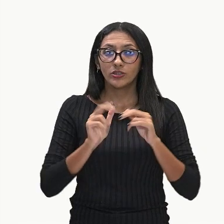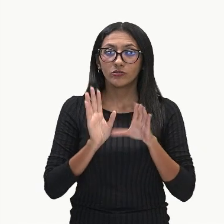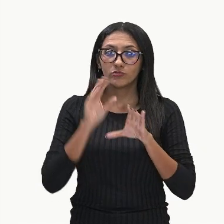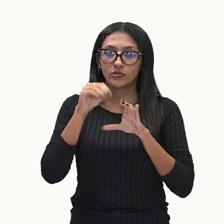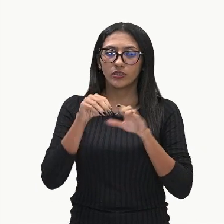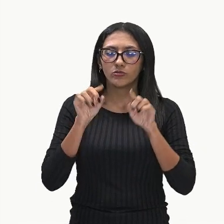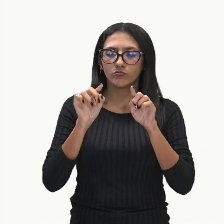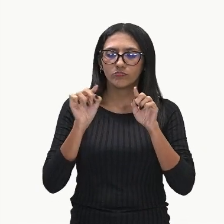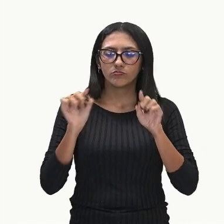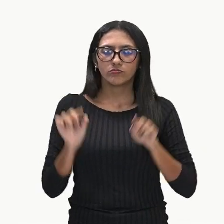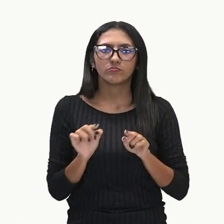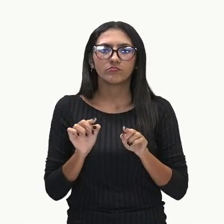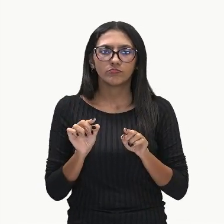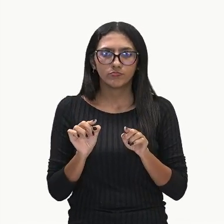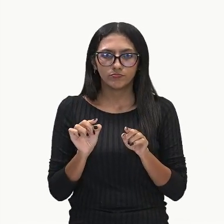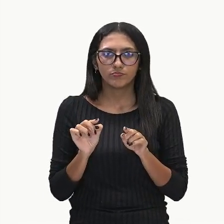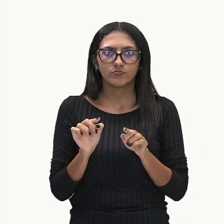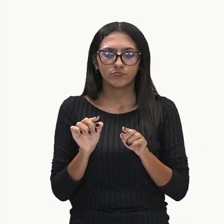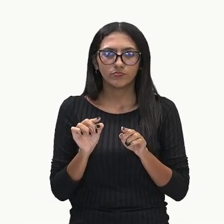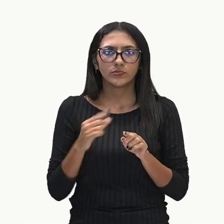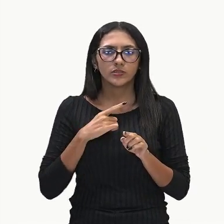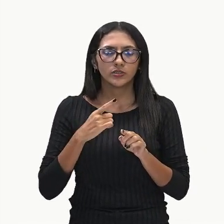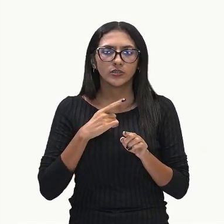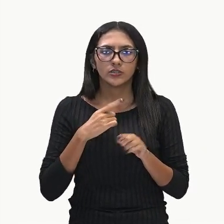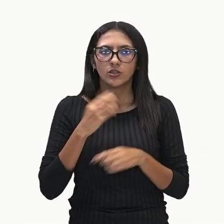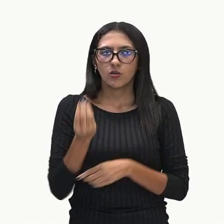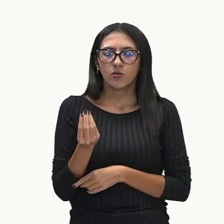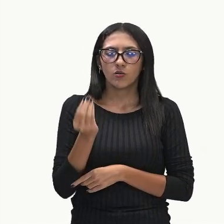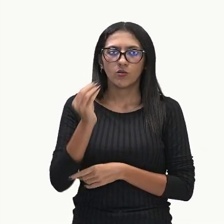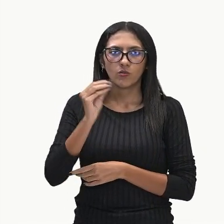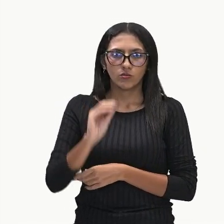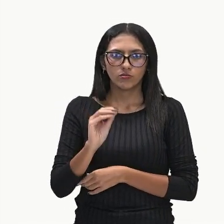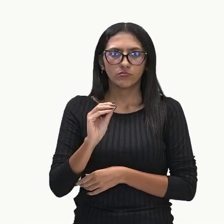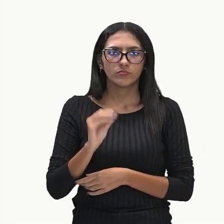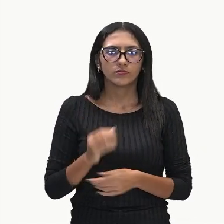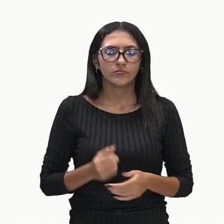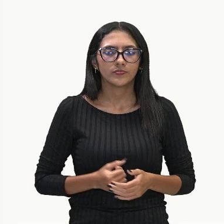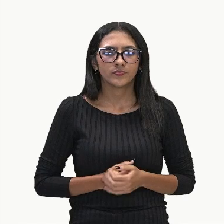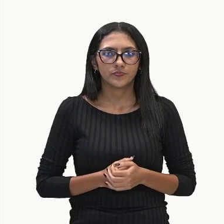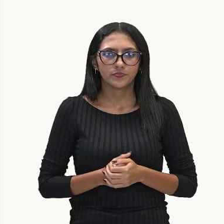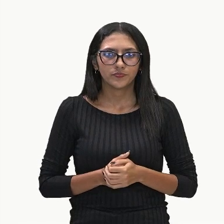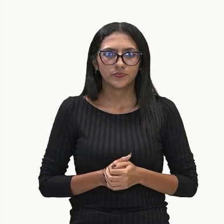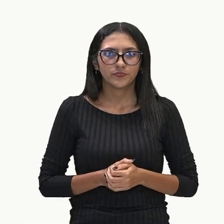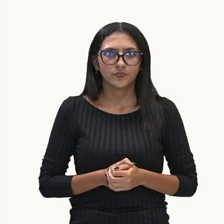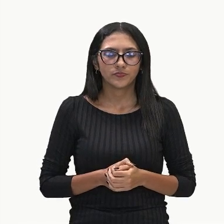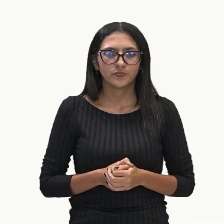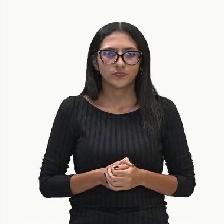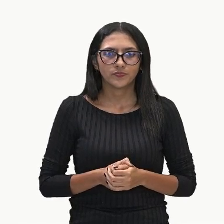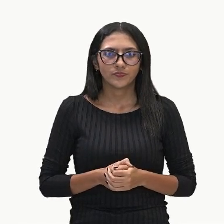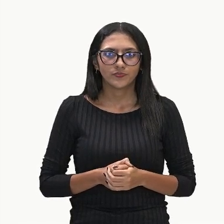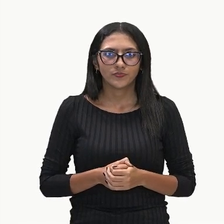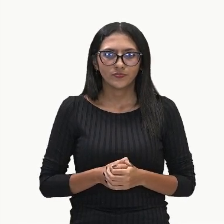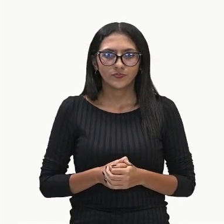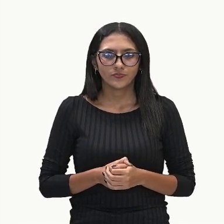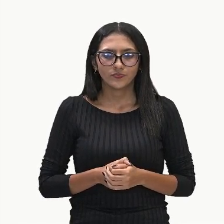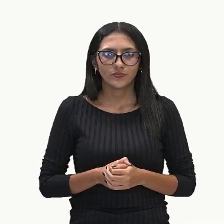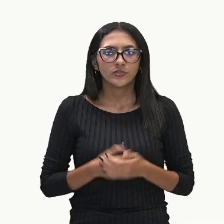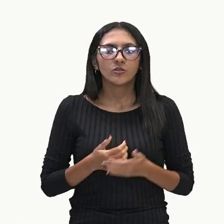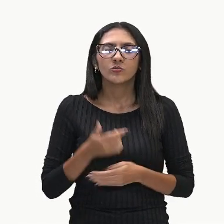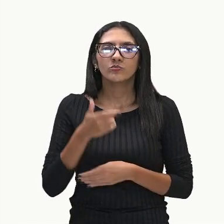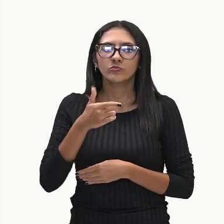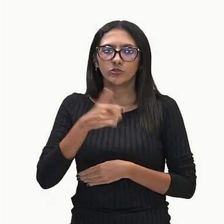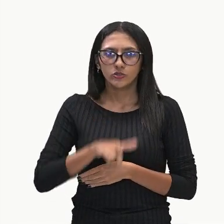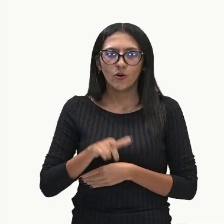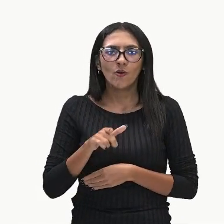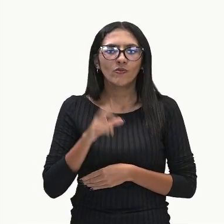Quem sobra na equação, quando eu retiro dela o fator comum. Então, voltando, não é? Pegamos a